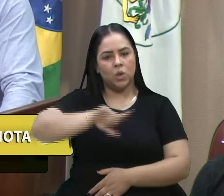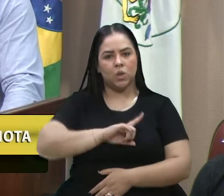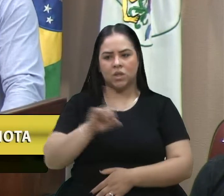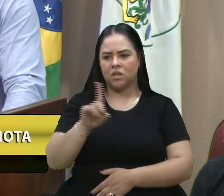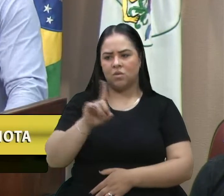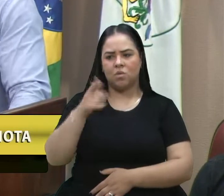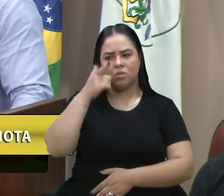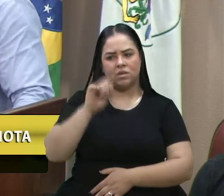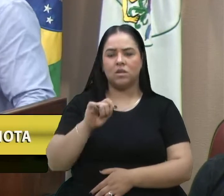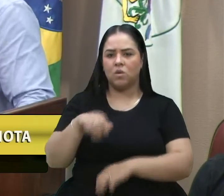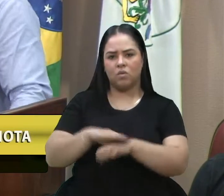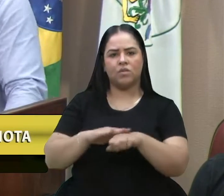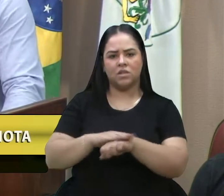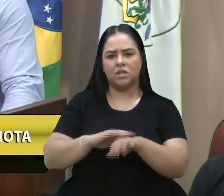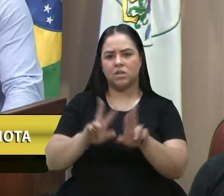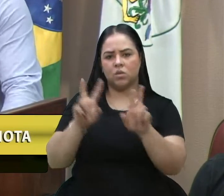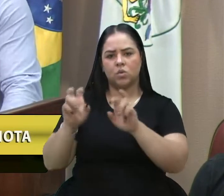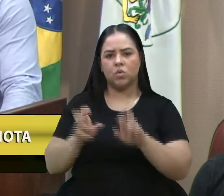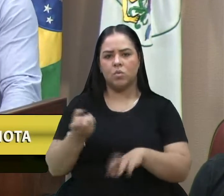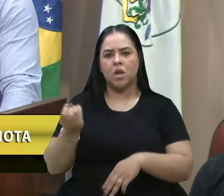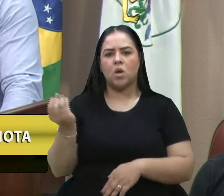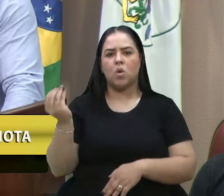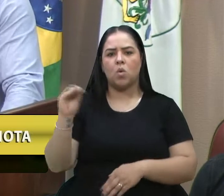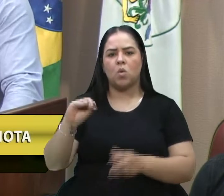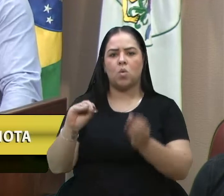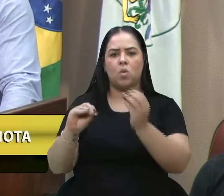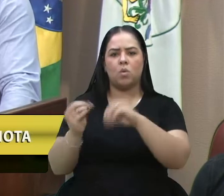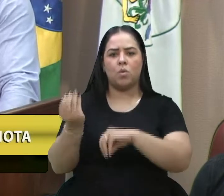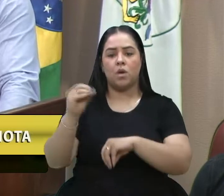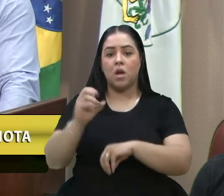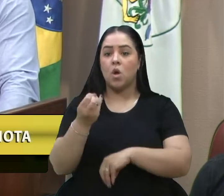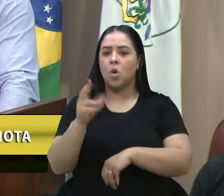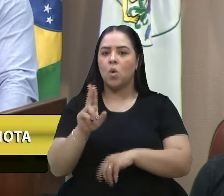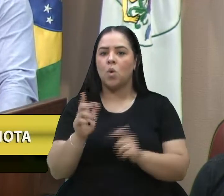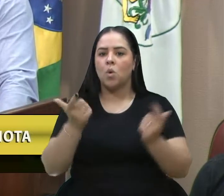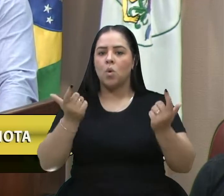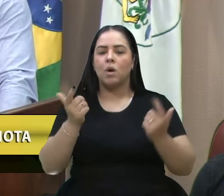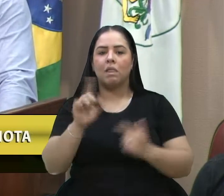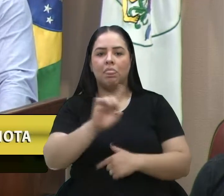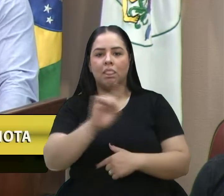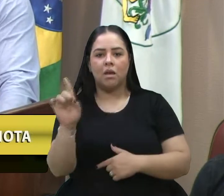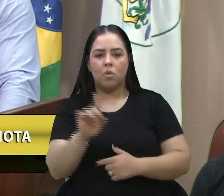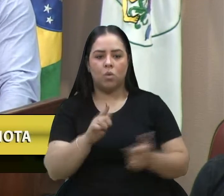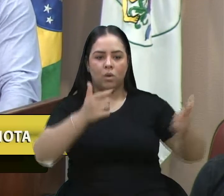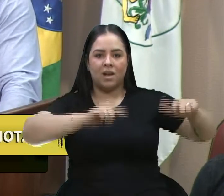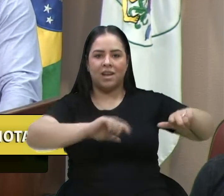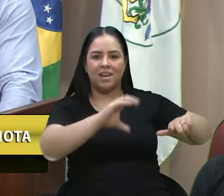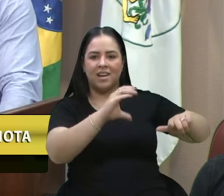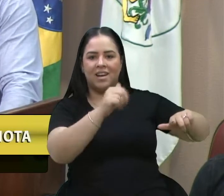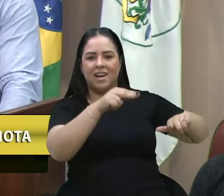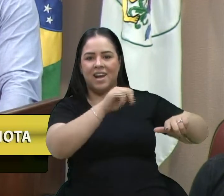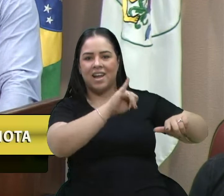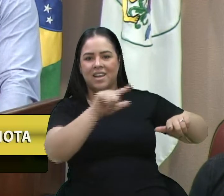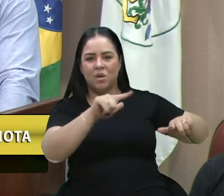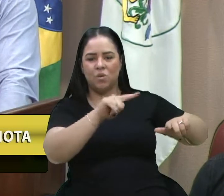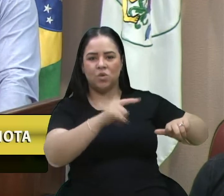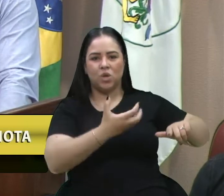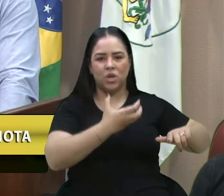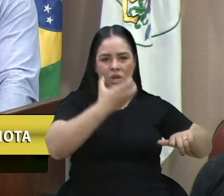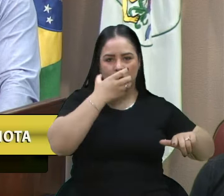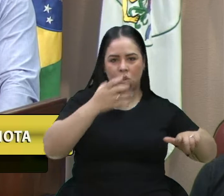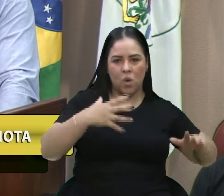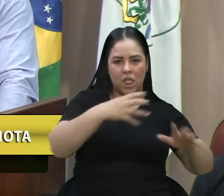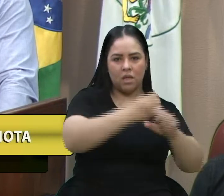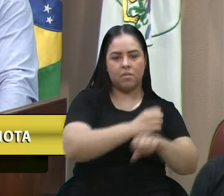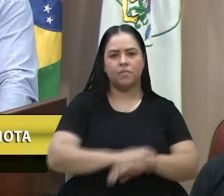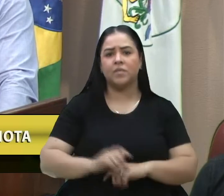dialogar para colocar ou não colocar o tal do canil, vocês sabem o que aconteceu? Sabe o que aconteceu?